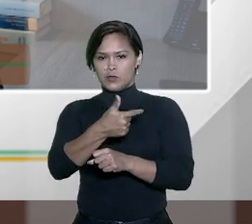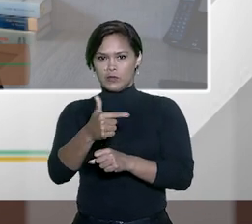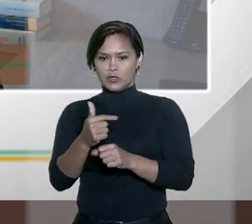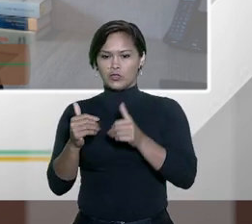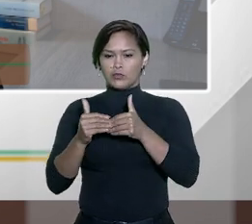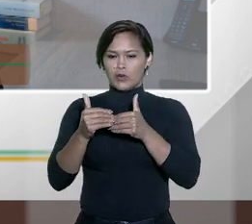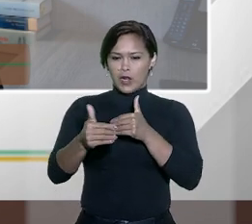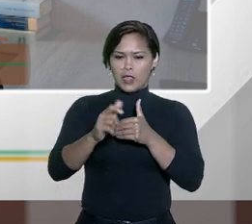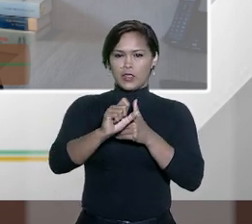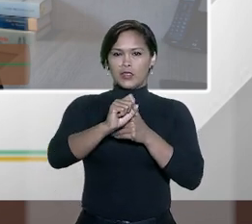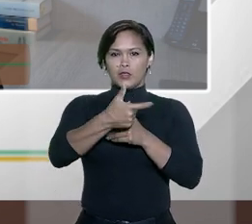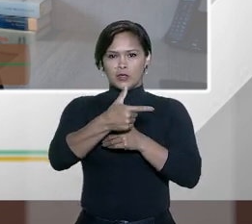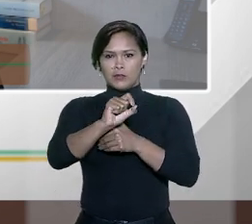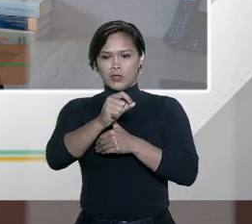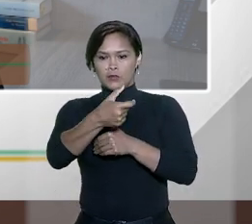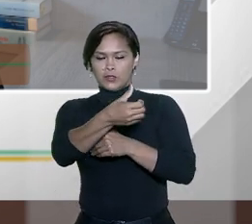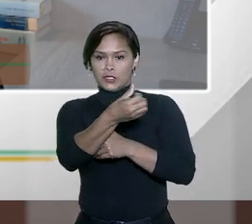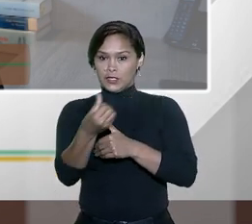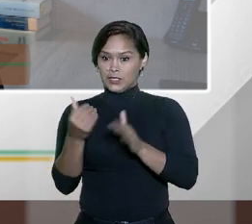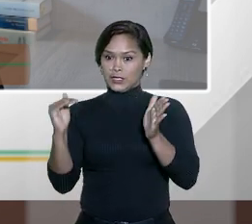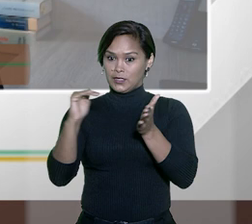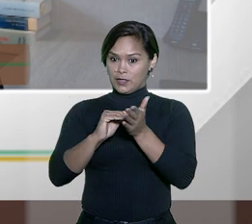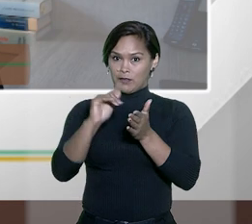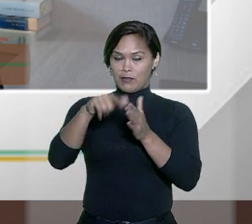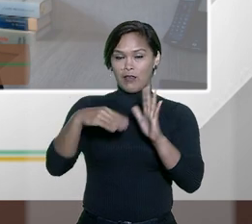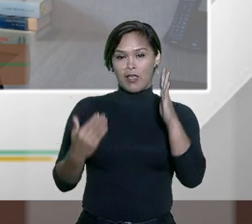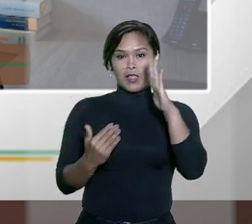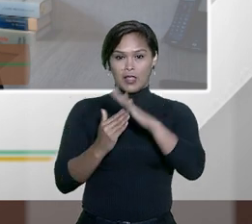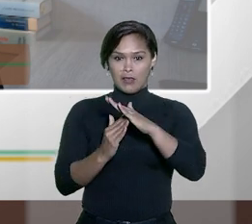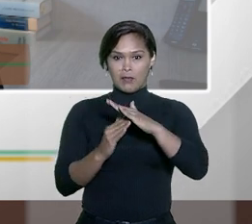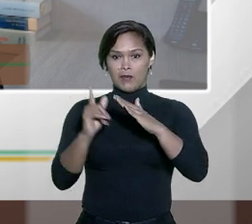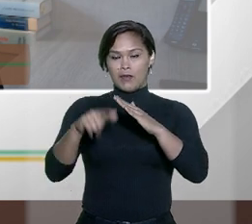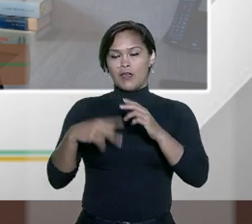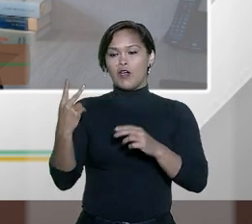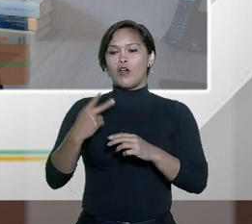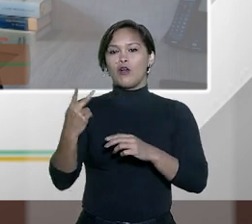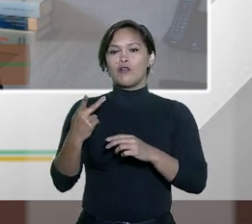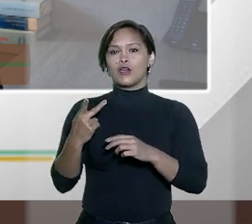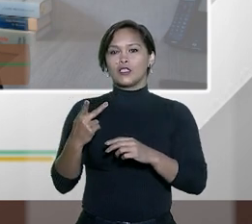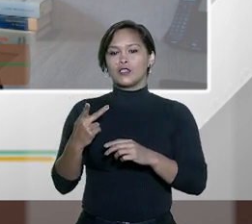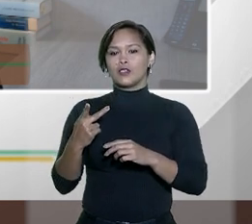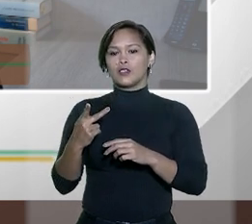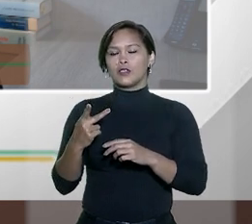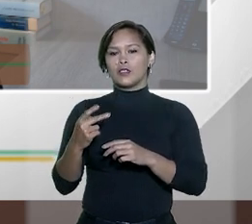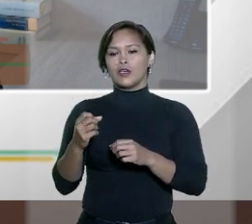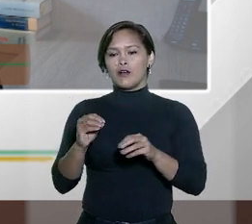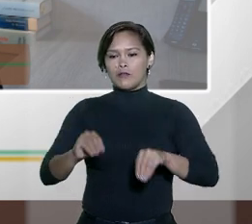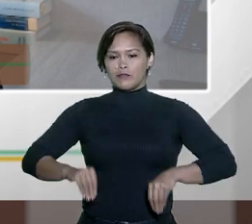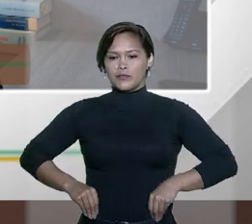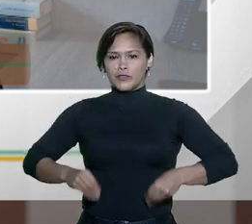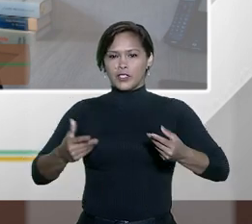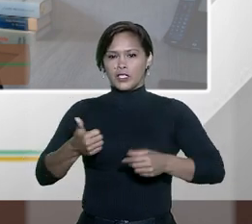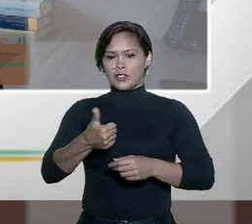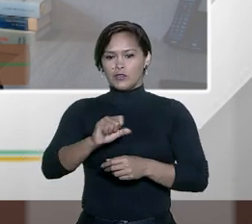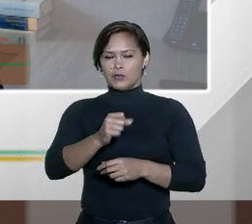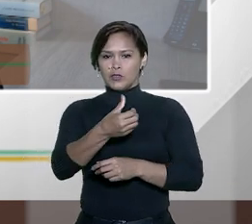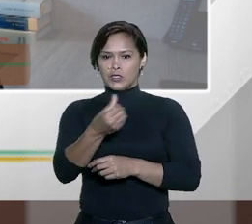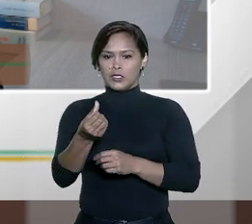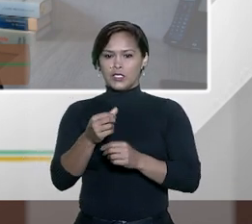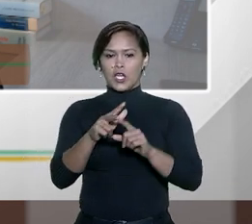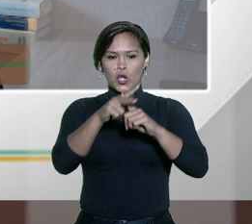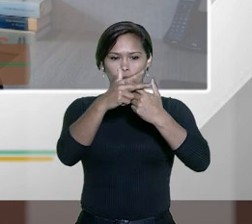diante, até 2026, será limitado ao valor que foi gasto em 2016, corrigido